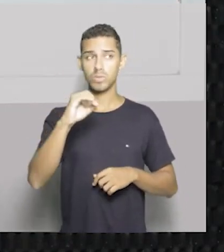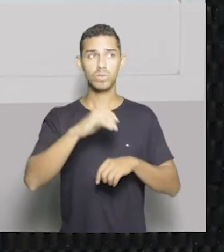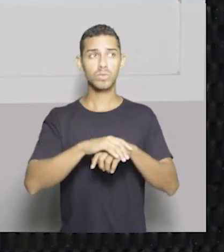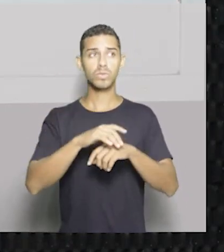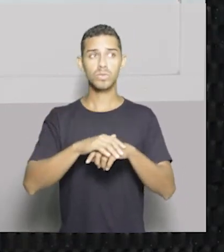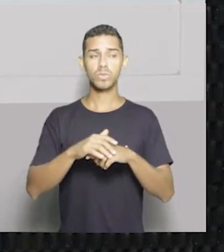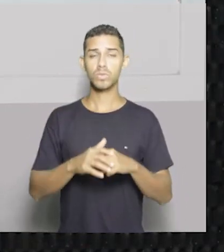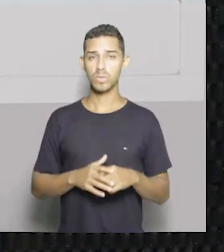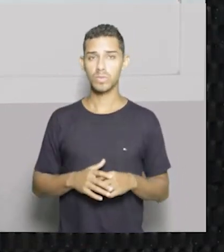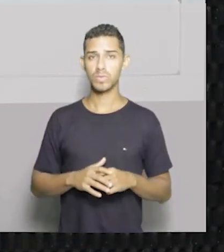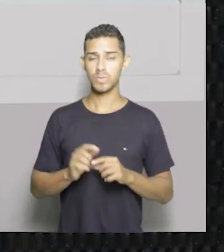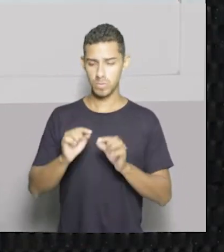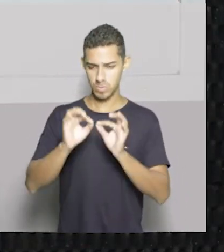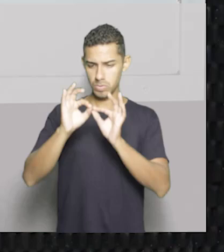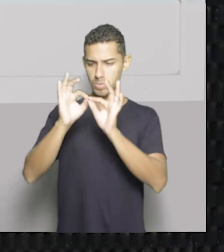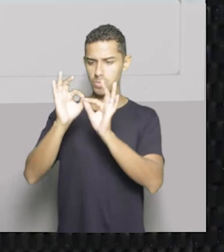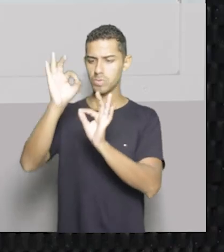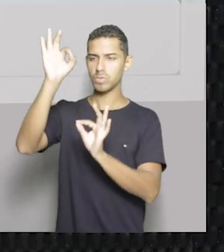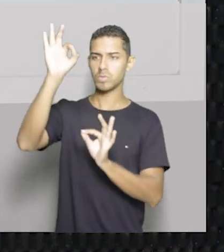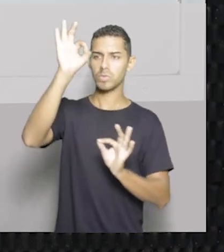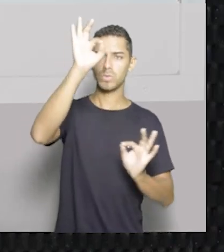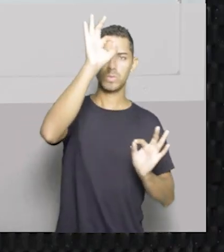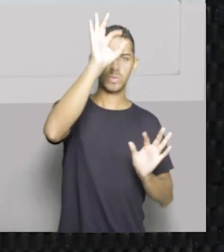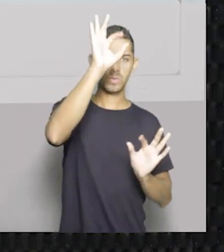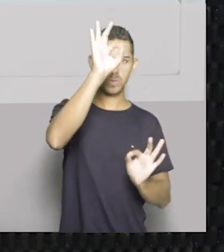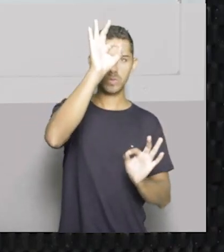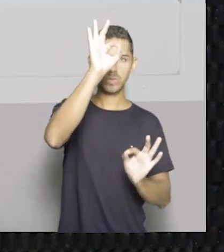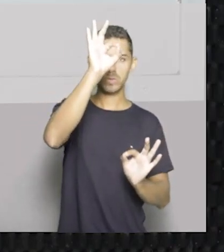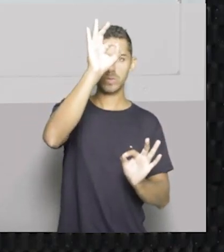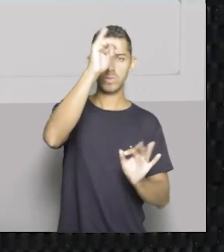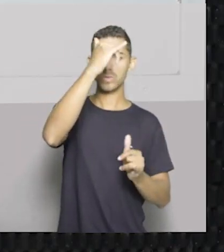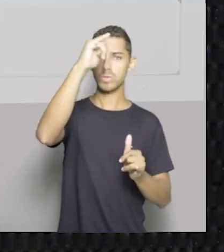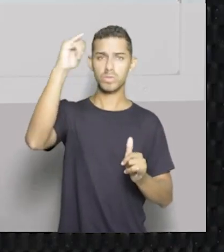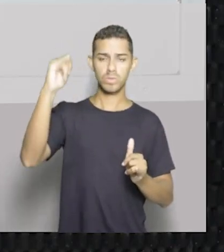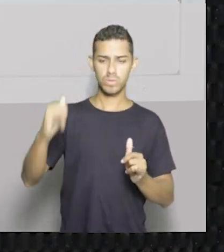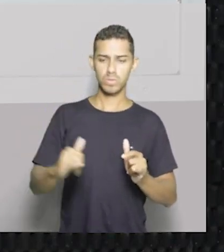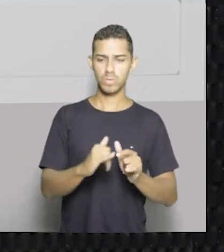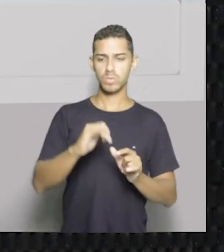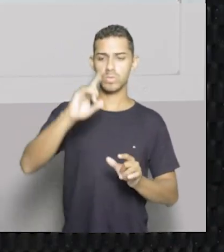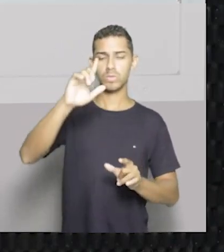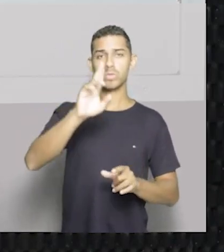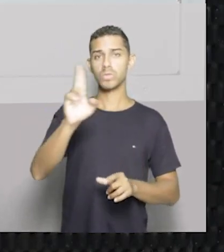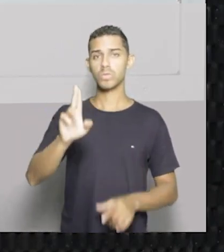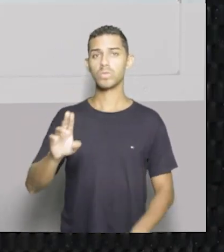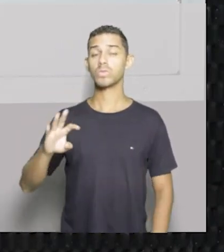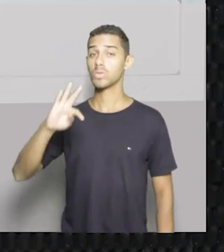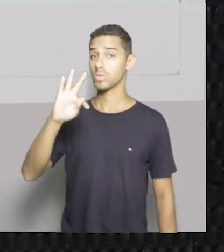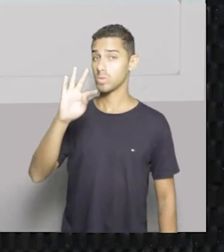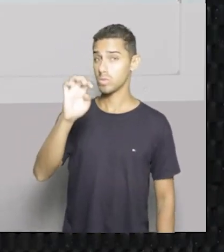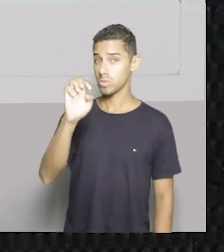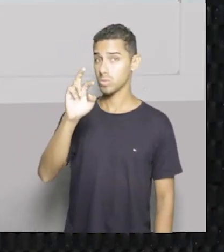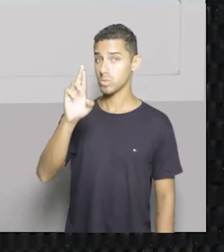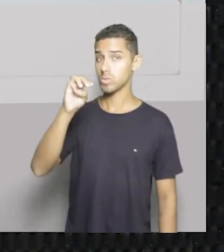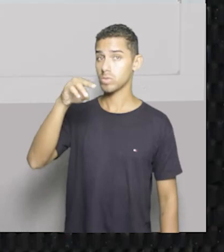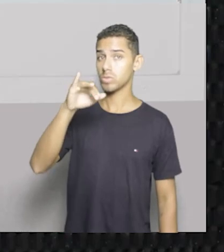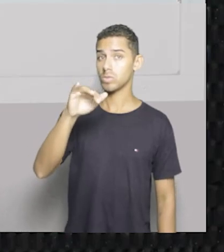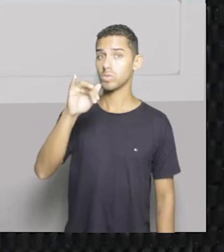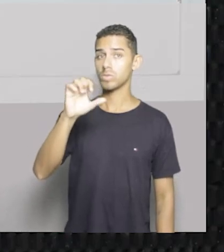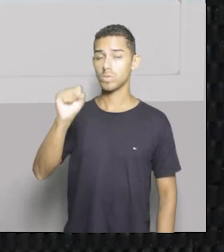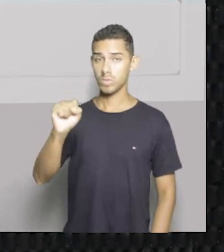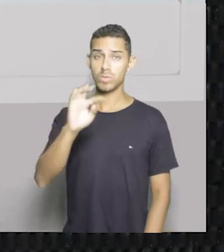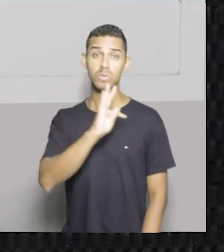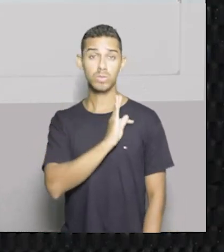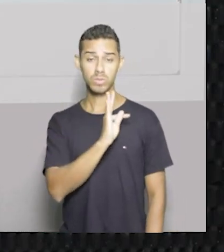nas pontas desse resistor, essas pontas a gente chama de terminais, para ficar um termo